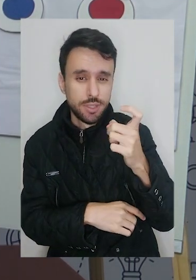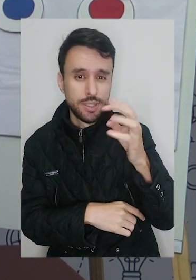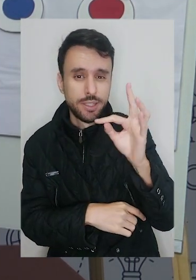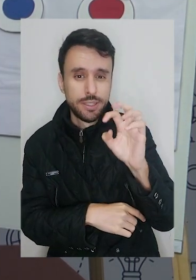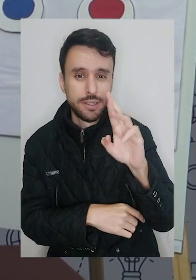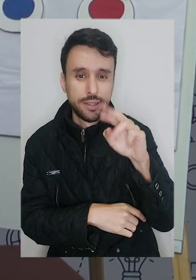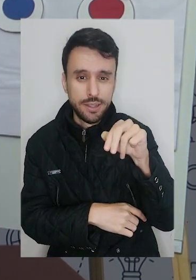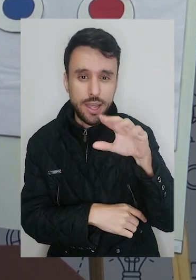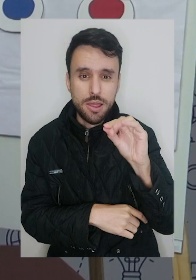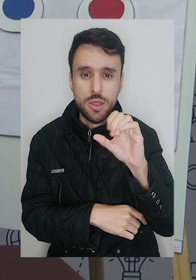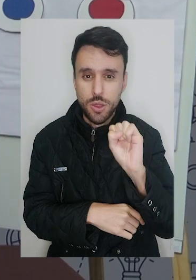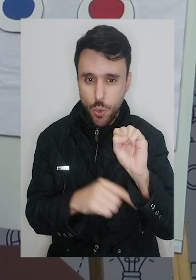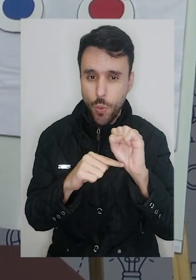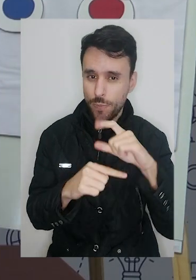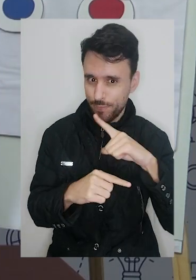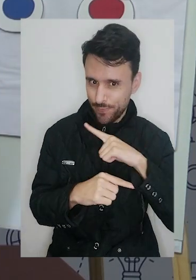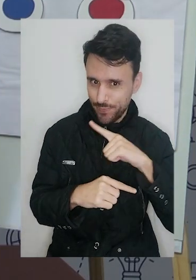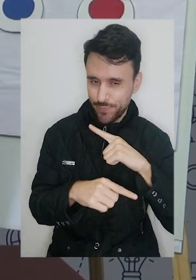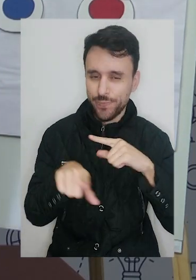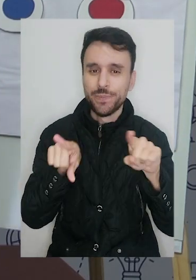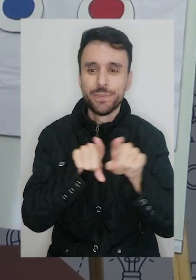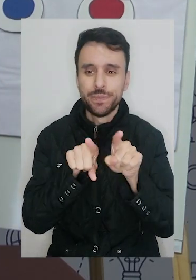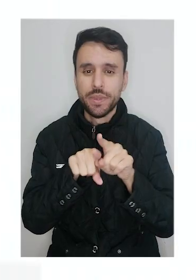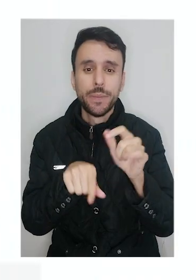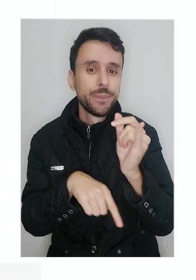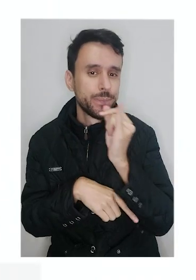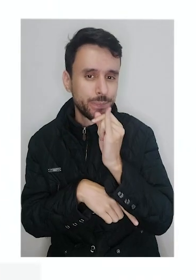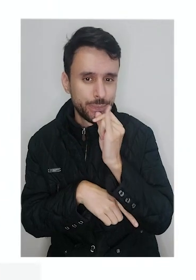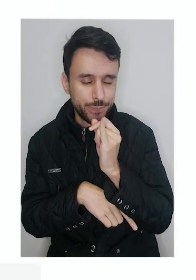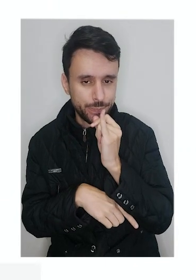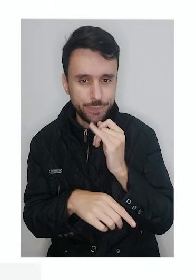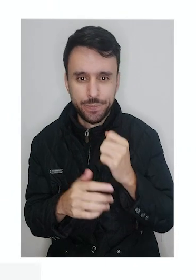trouxe dois exemplos para vocês. Este aqui.